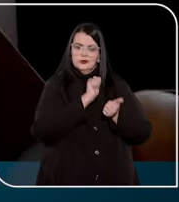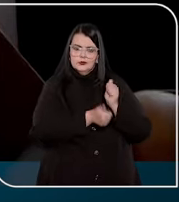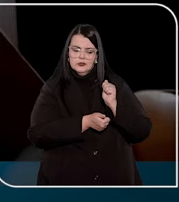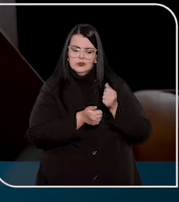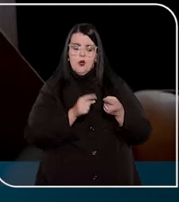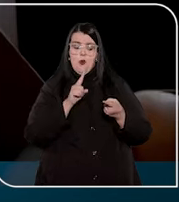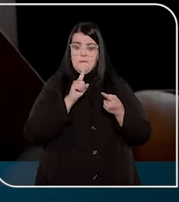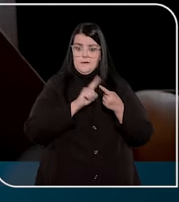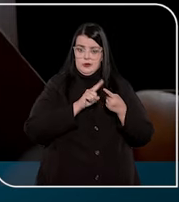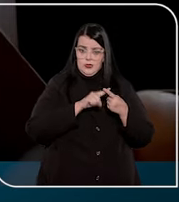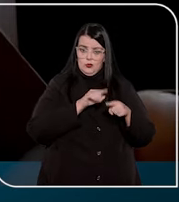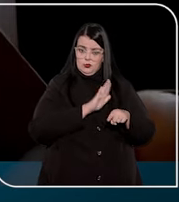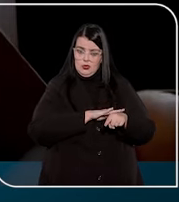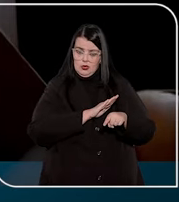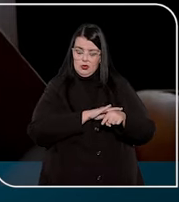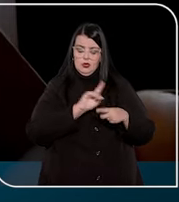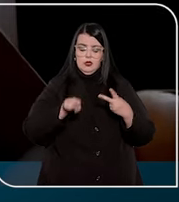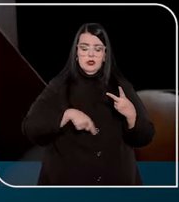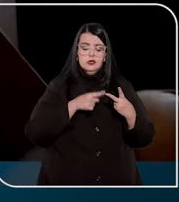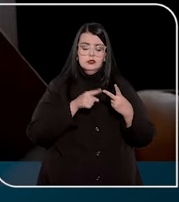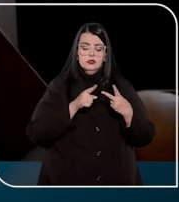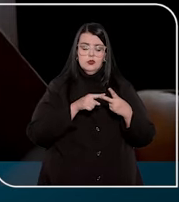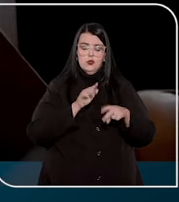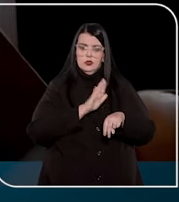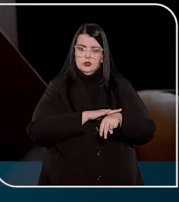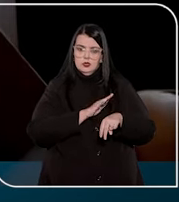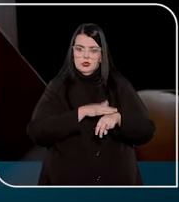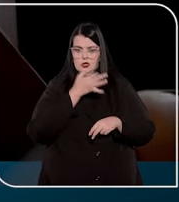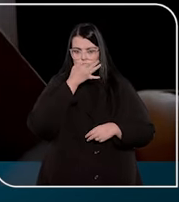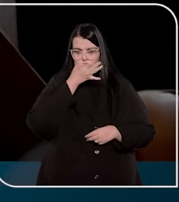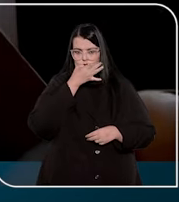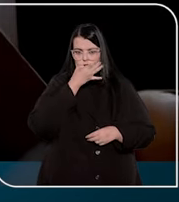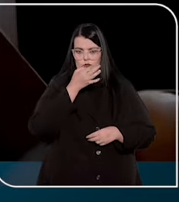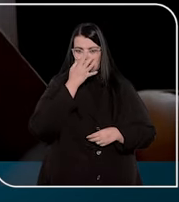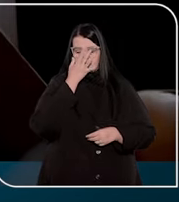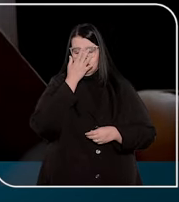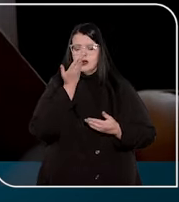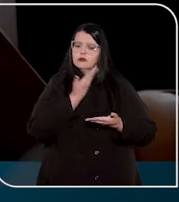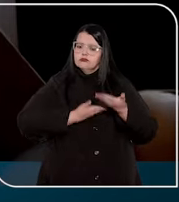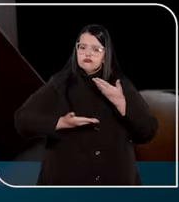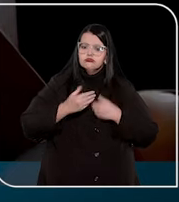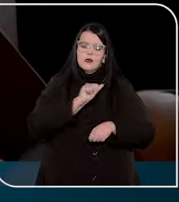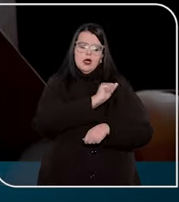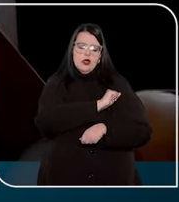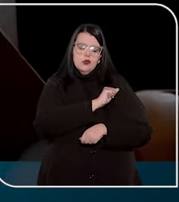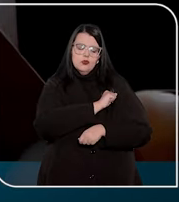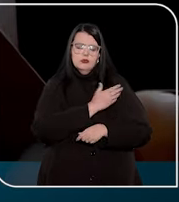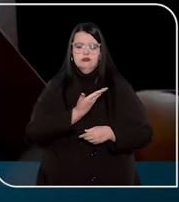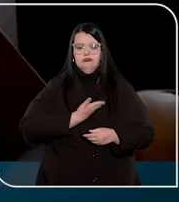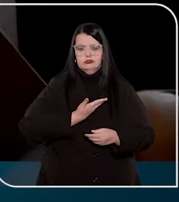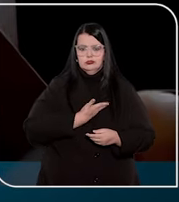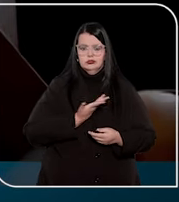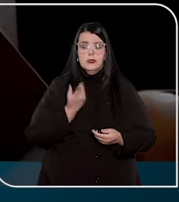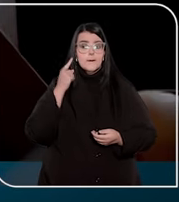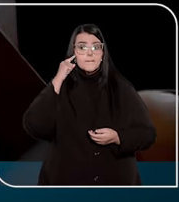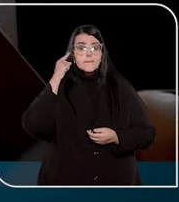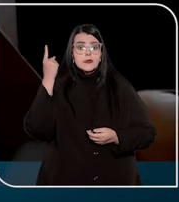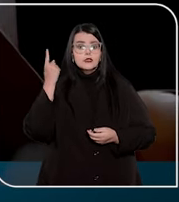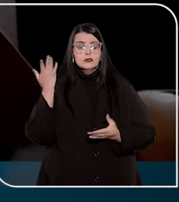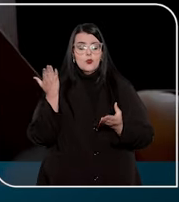primeiro tempo e tem o segundo tempo. A minha sugestão, quando eu converso com alunos, com colegas de trabalho, é que a gente pense o